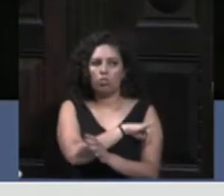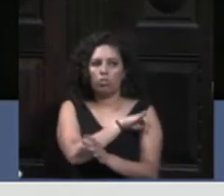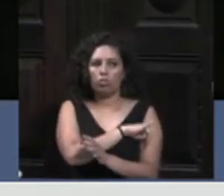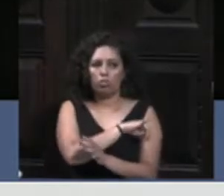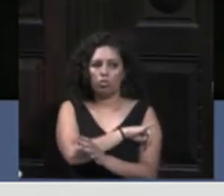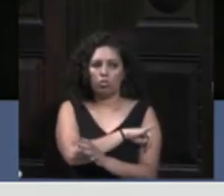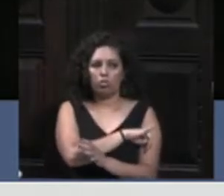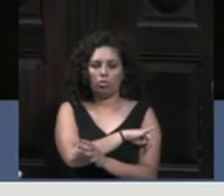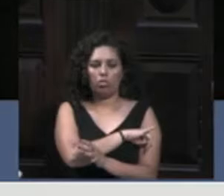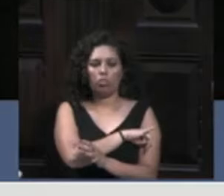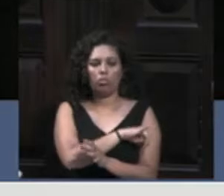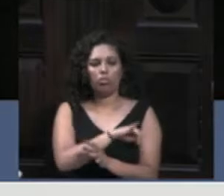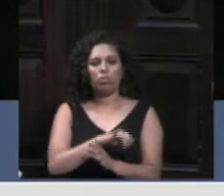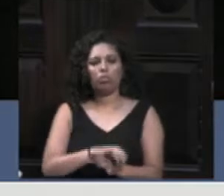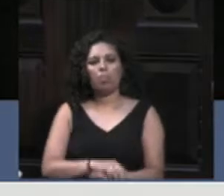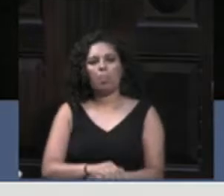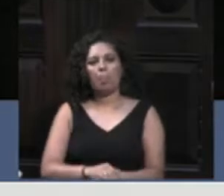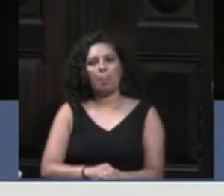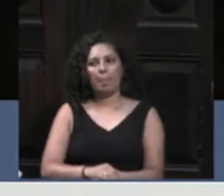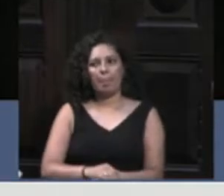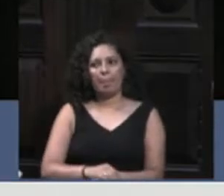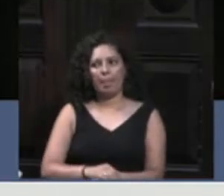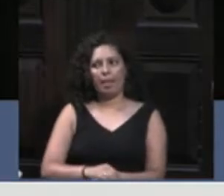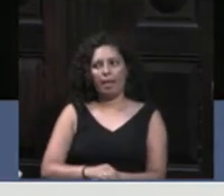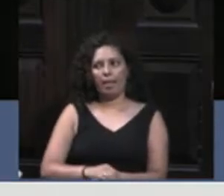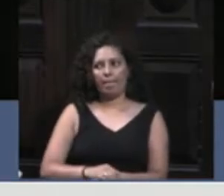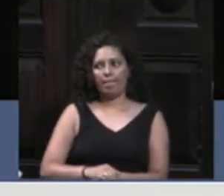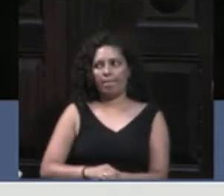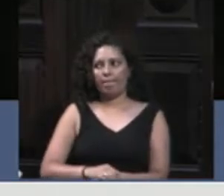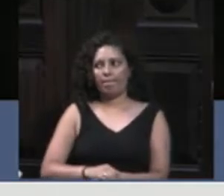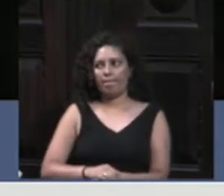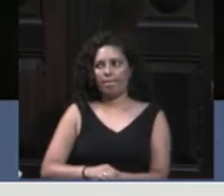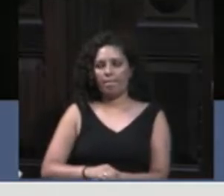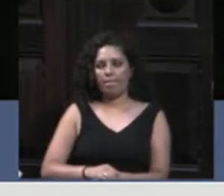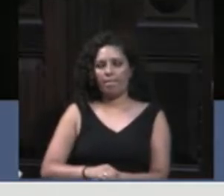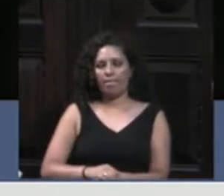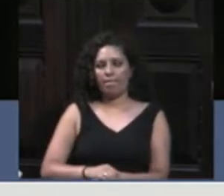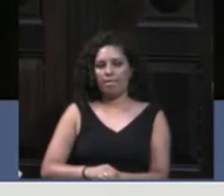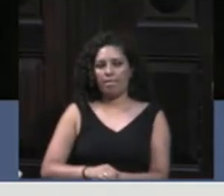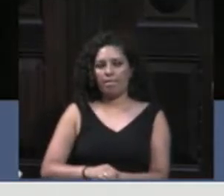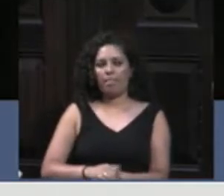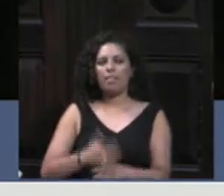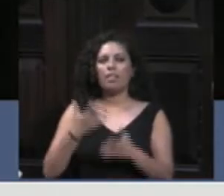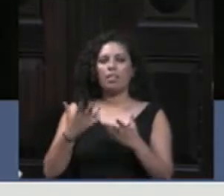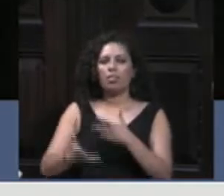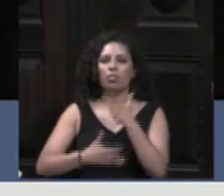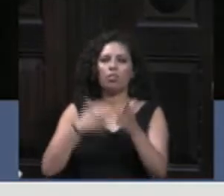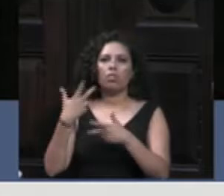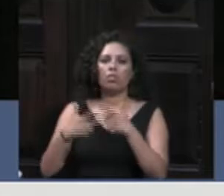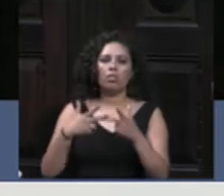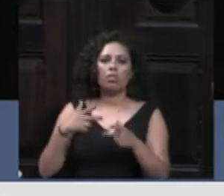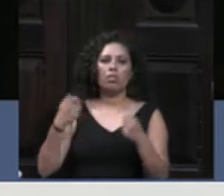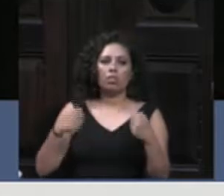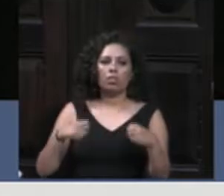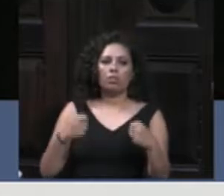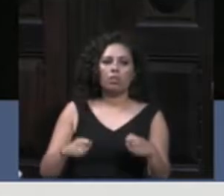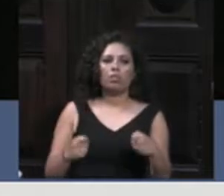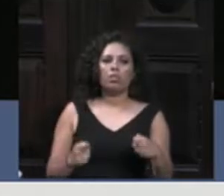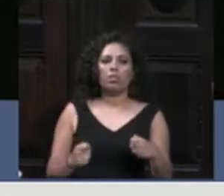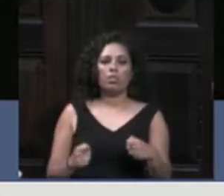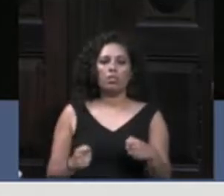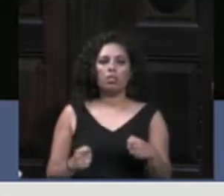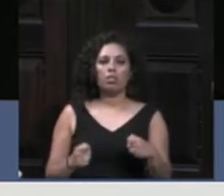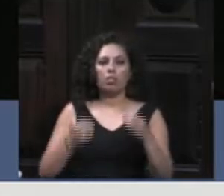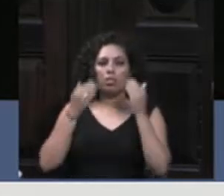Janeiro. Senhor presidente, esta matéria precisa,